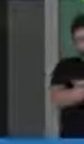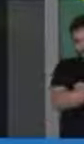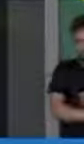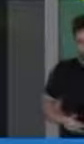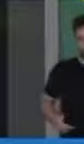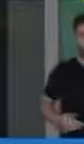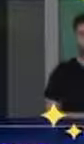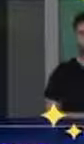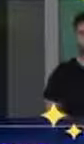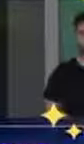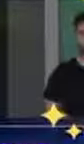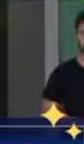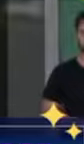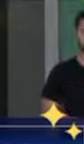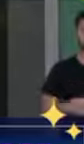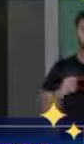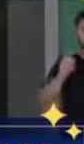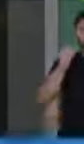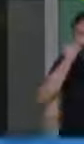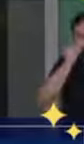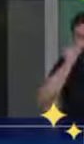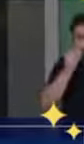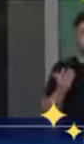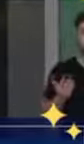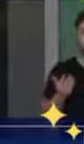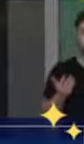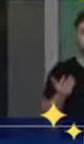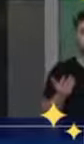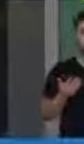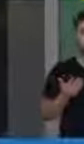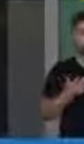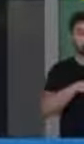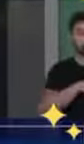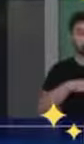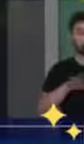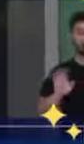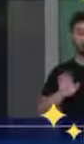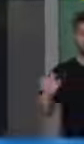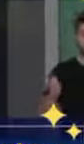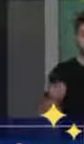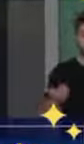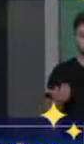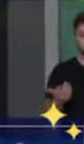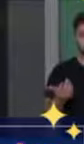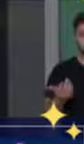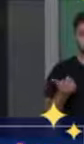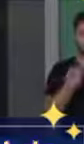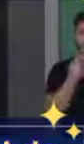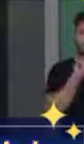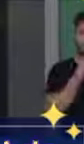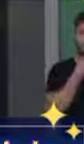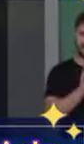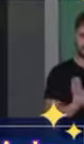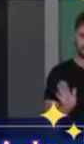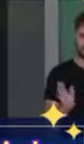também, para tentar agora apagar o fiasco das ruas que foi a esquerda, meu Deus do céu, eu não vou nem comentar muito, não. Só vou